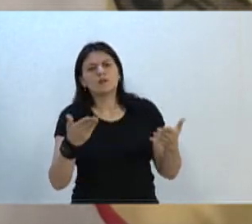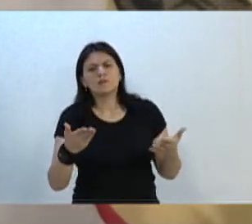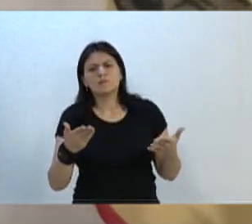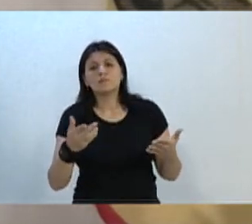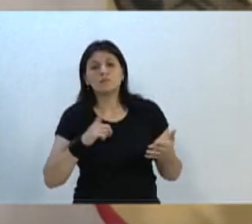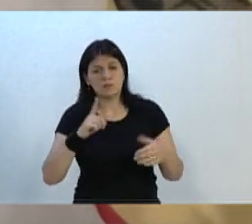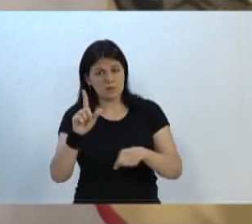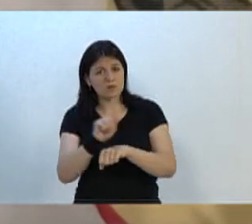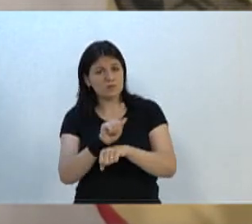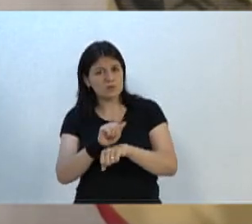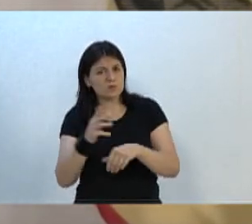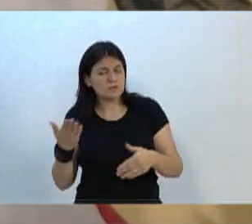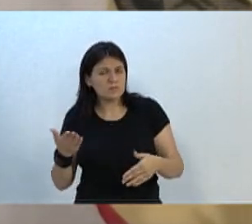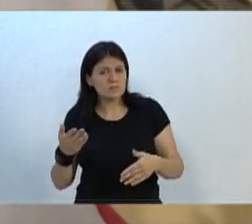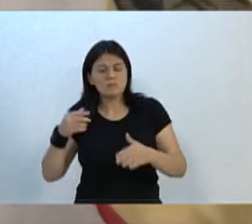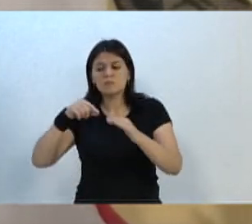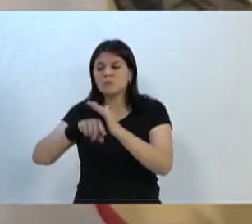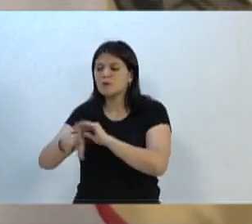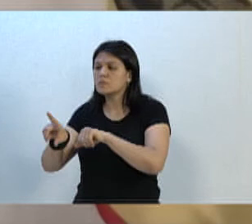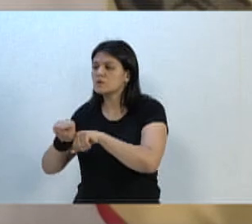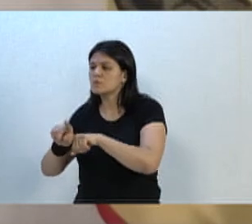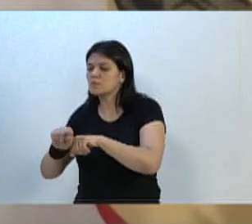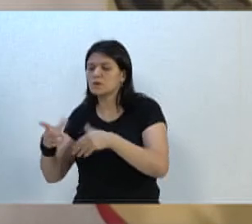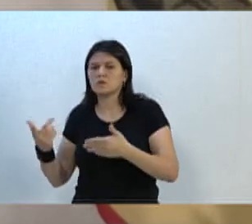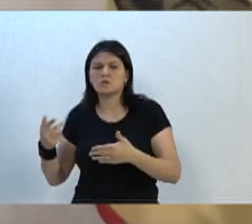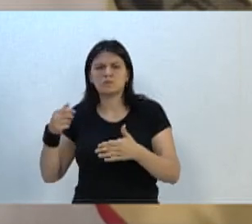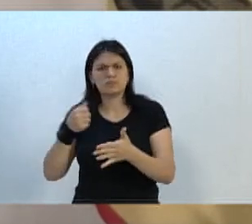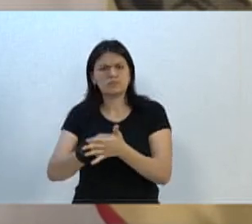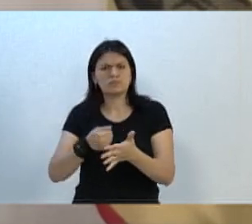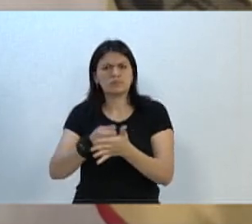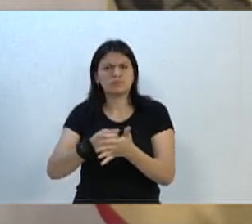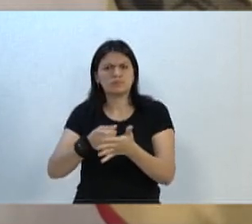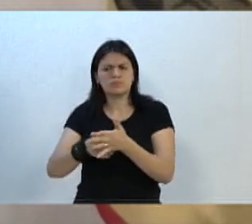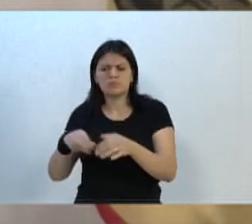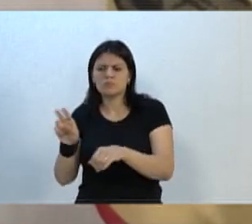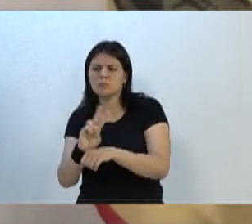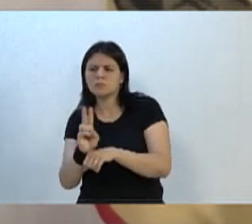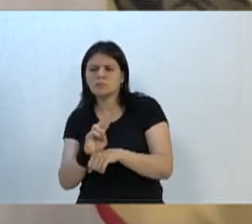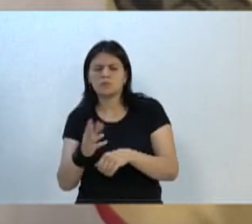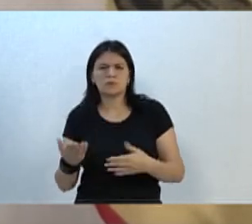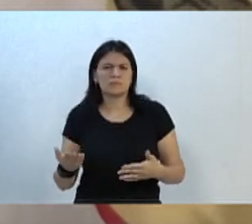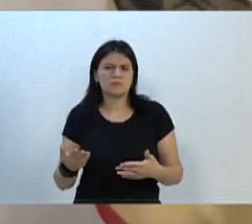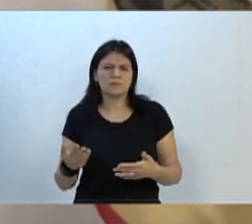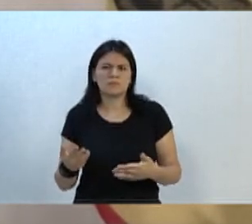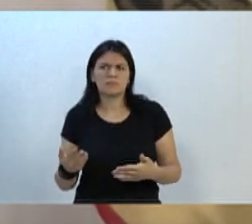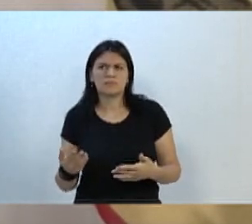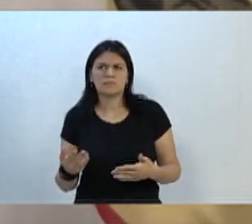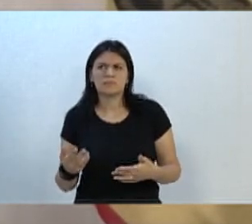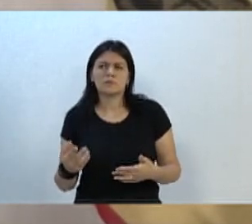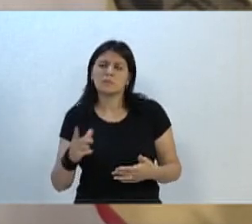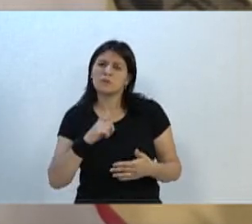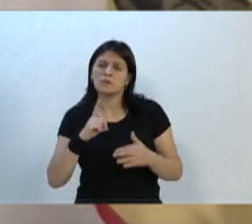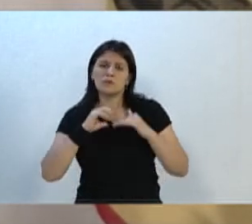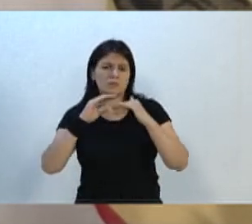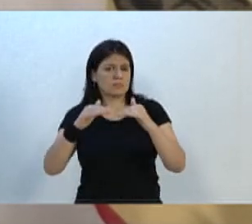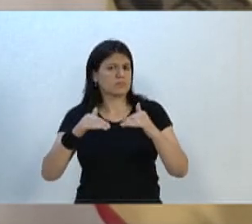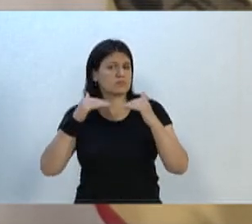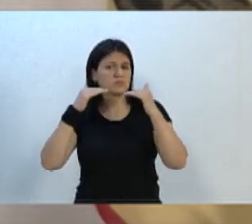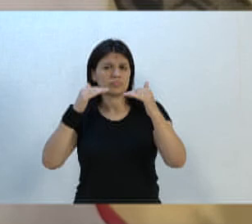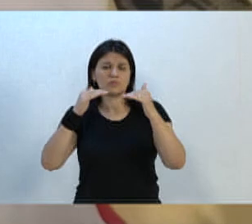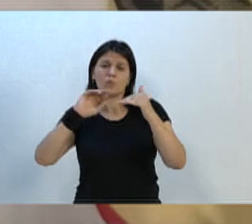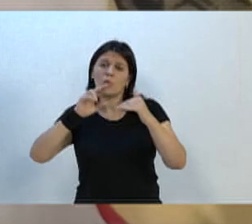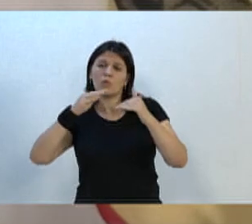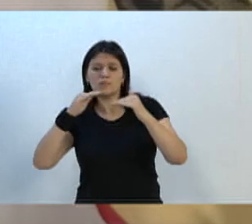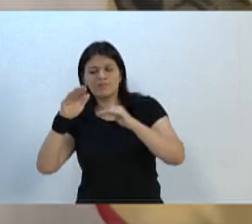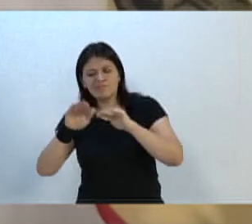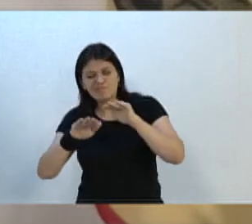vai perguntar para a secretaria de educação vai cobrar vai fiscalizar e aqui tem pontos que são avançados que avançam